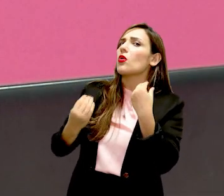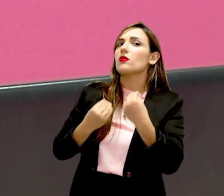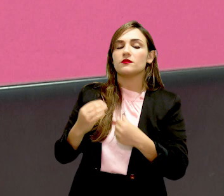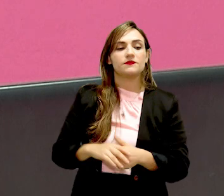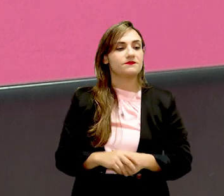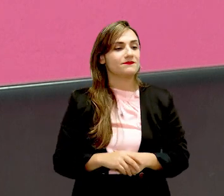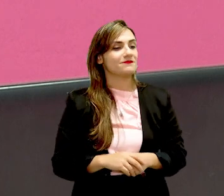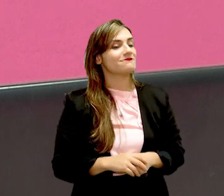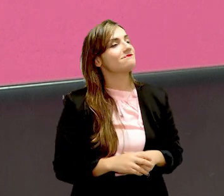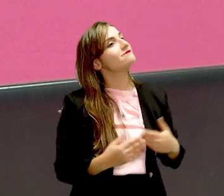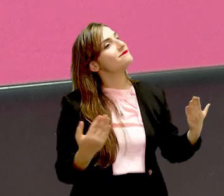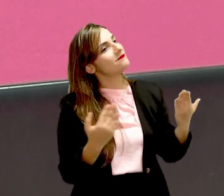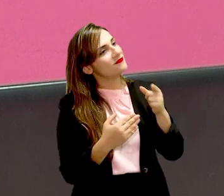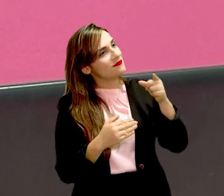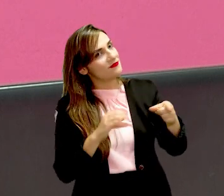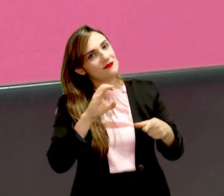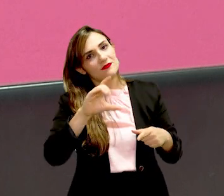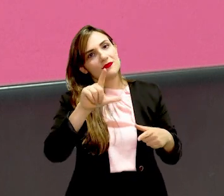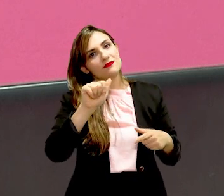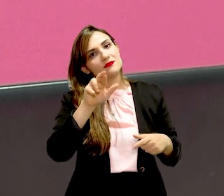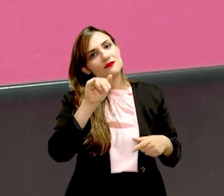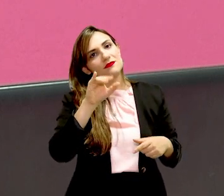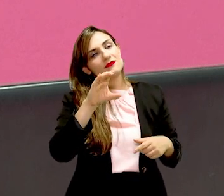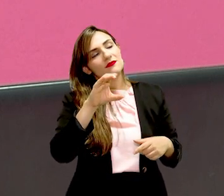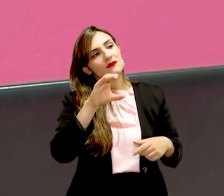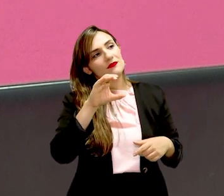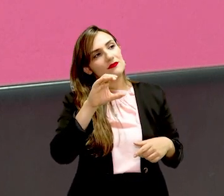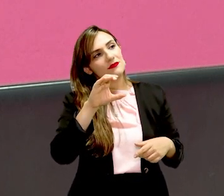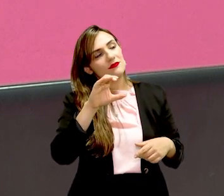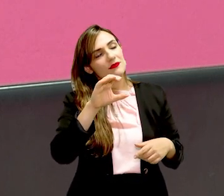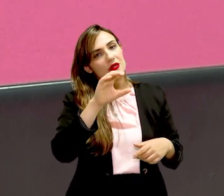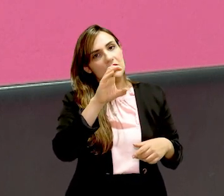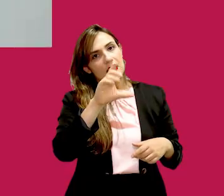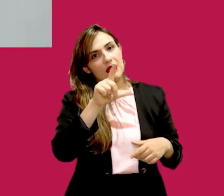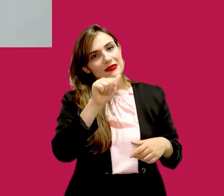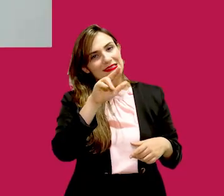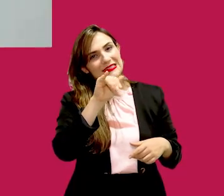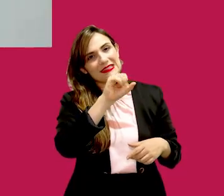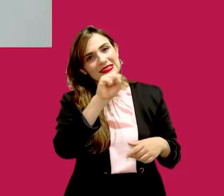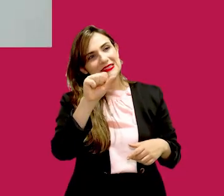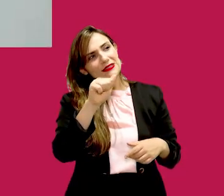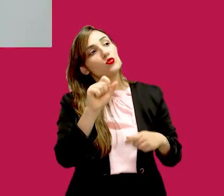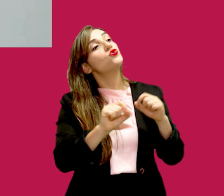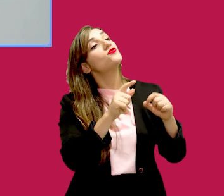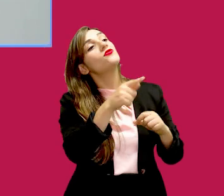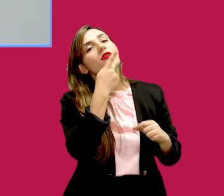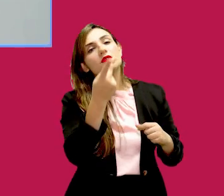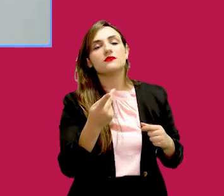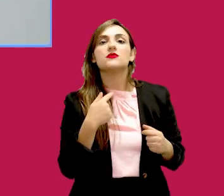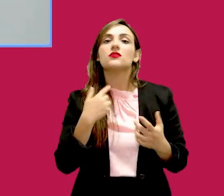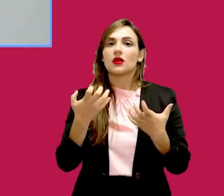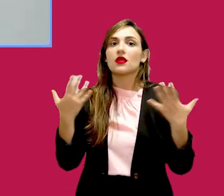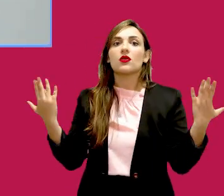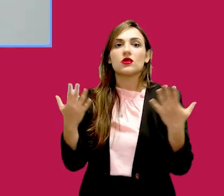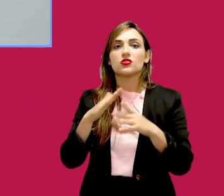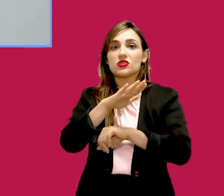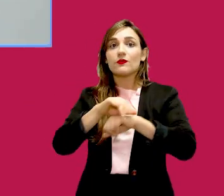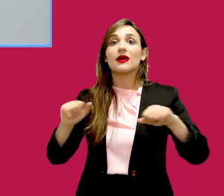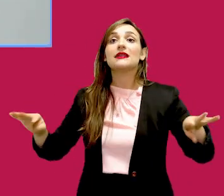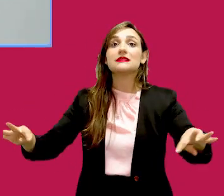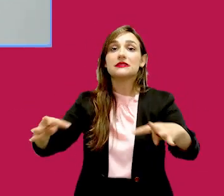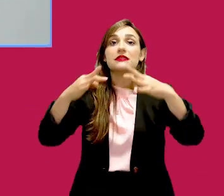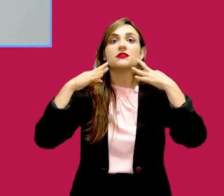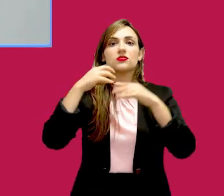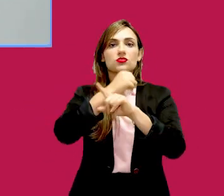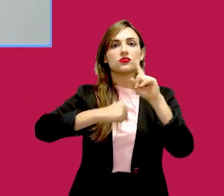sua participação aqui para finalizar o Mulheres em Debate de hoje. Eu encerro chamando a atenção da